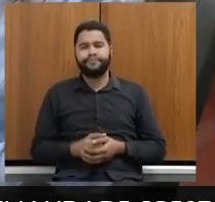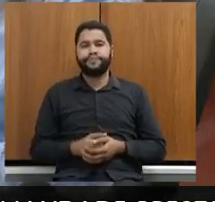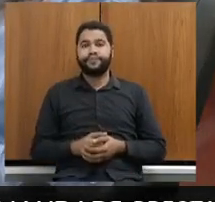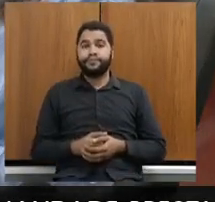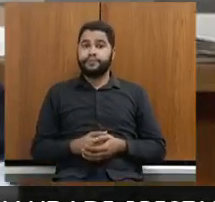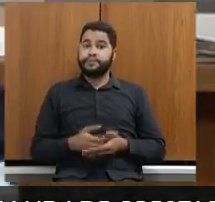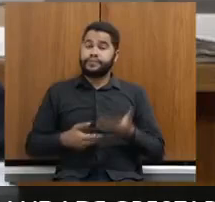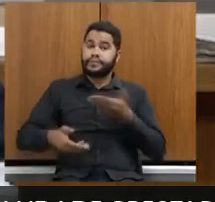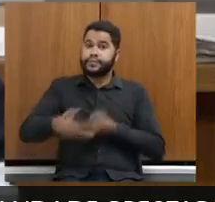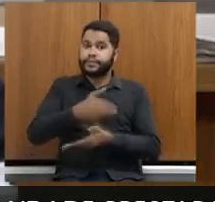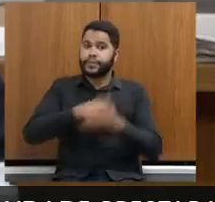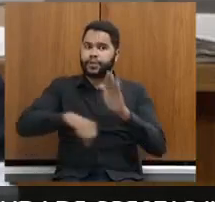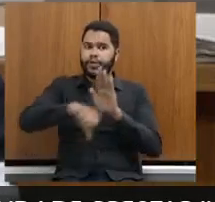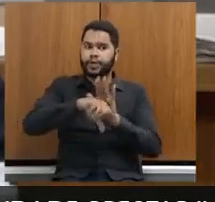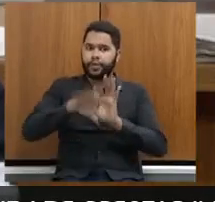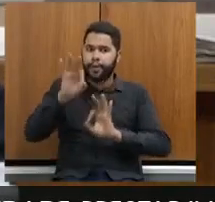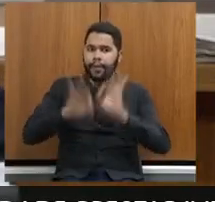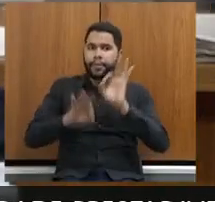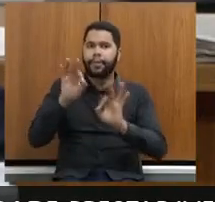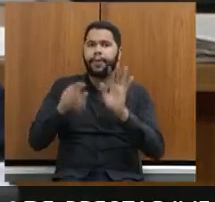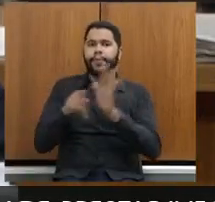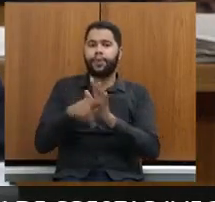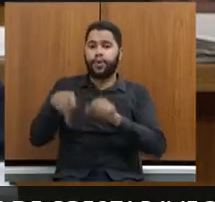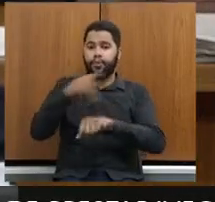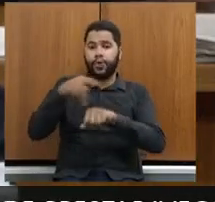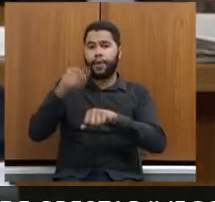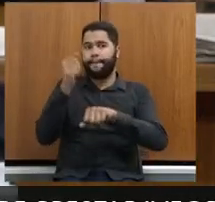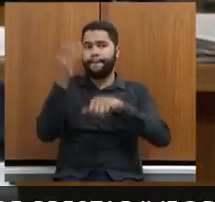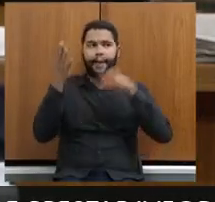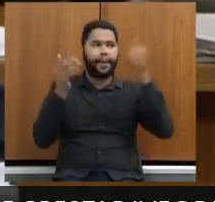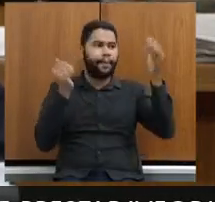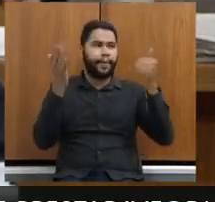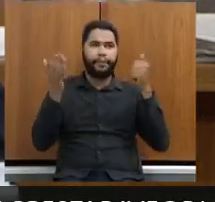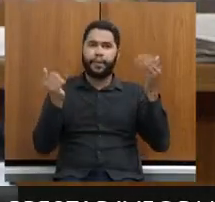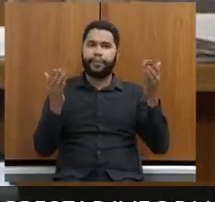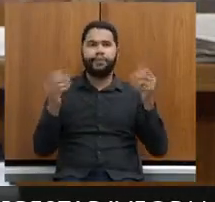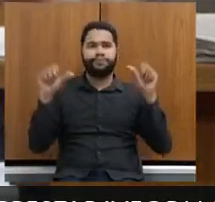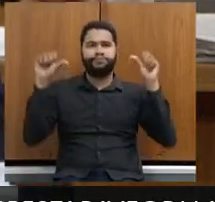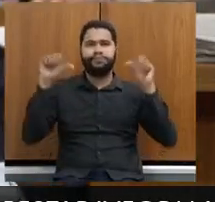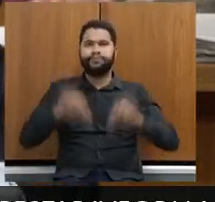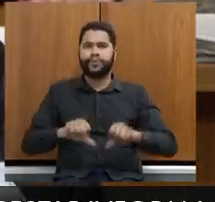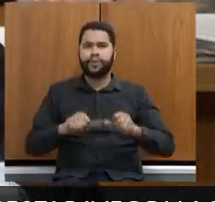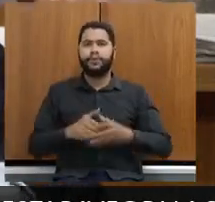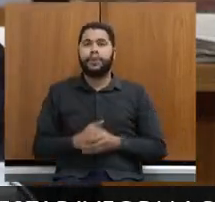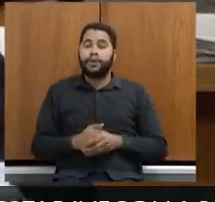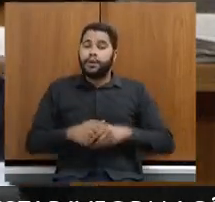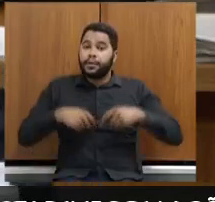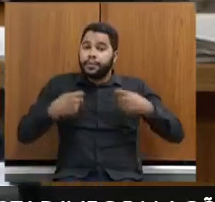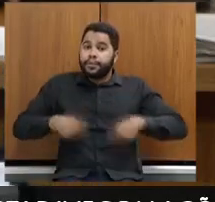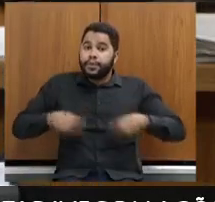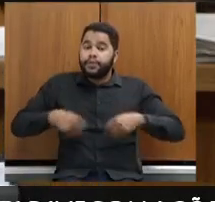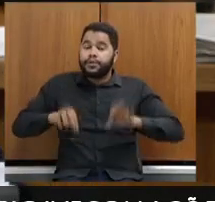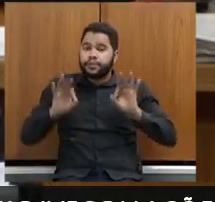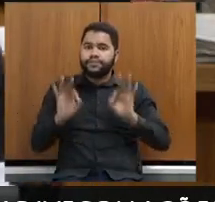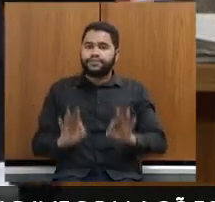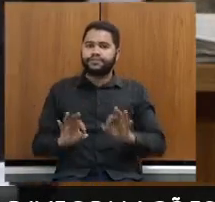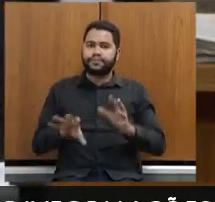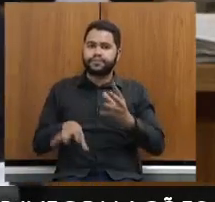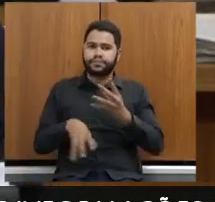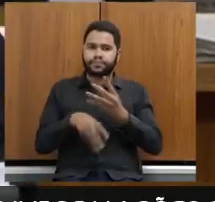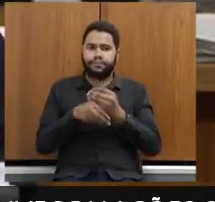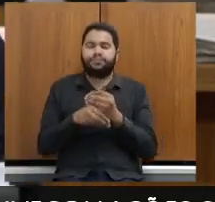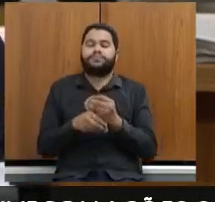então a gente lida realmente com o crime organizado transnacional que é muito muito infinitamente pior a gente precisa efetivamente dessa